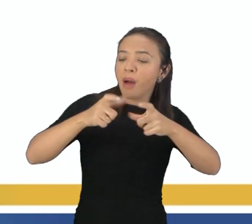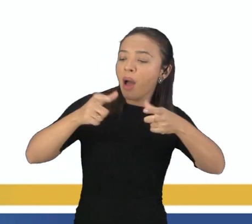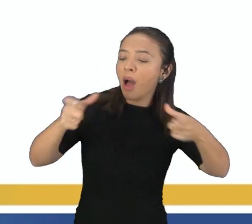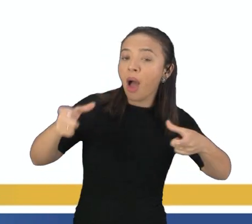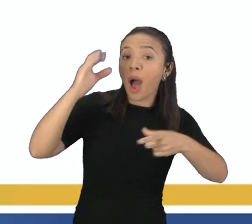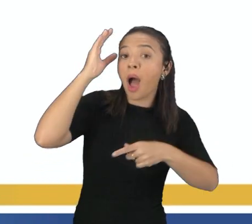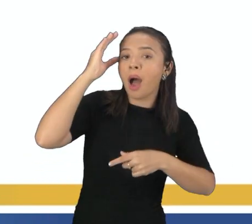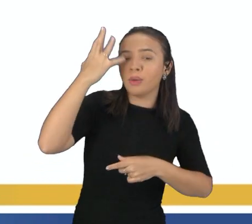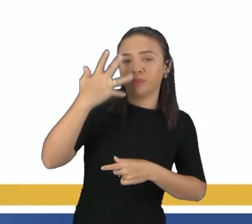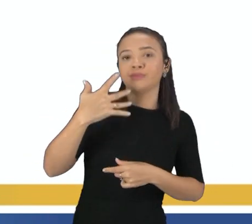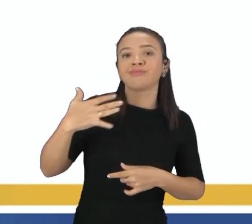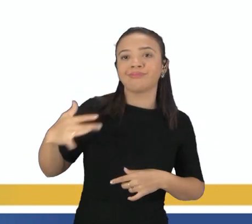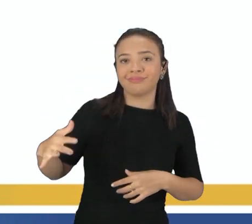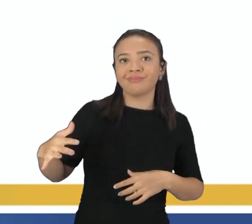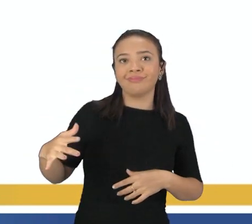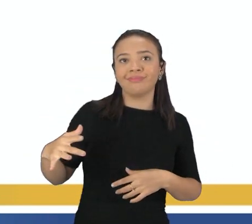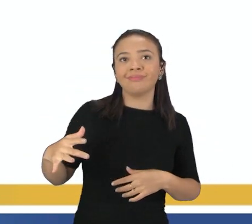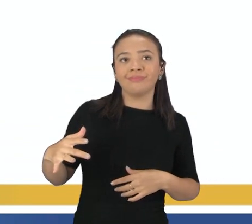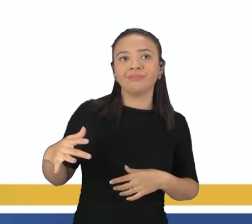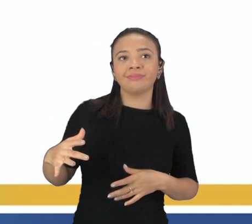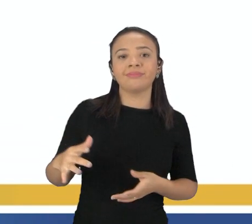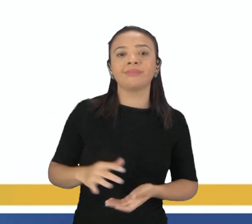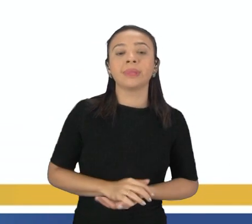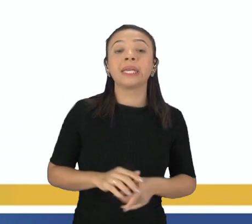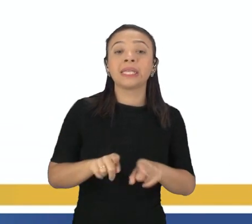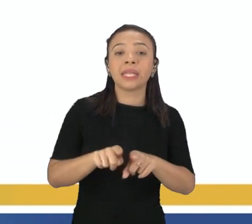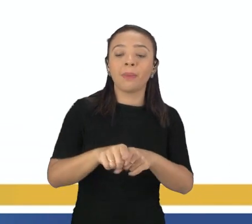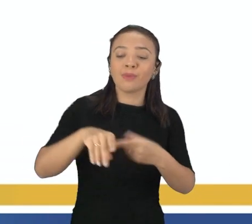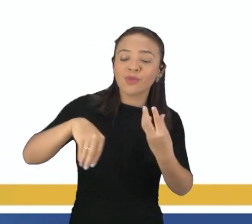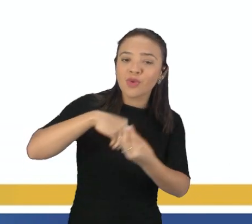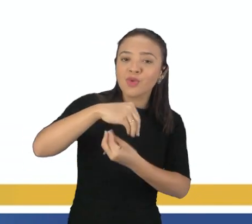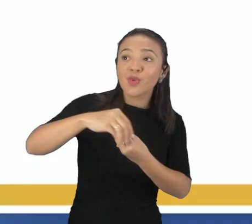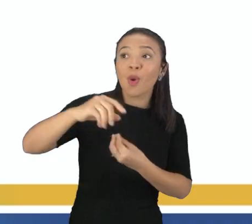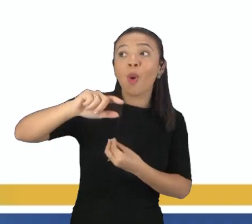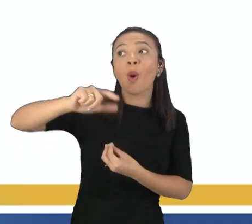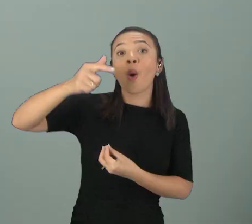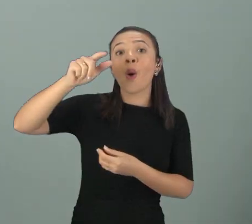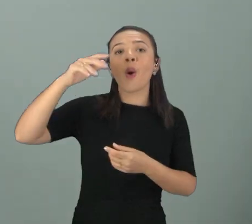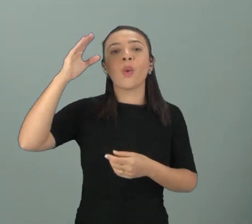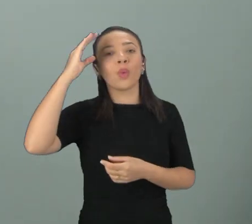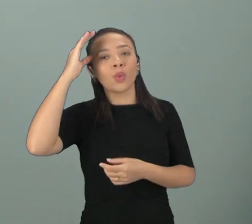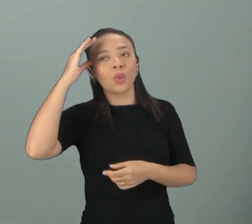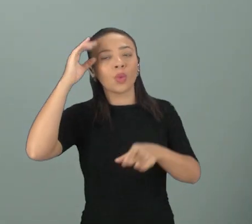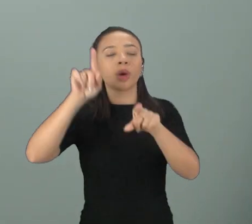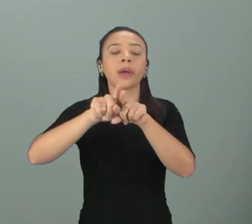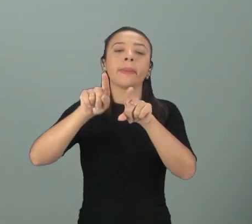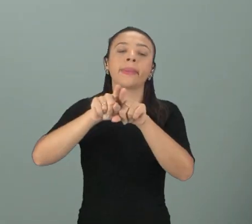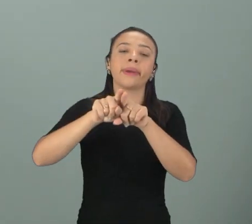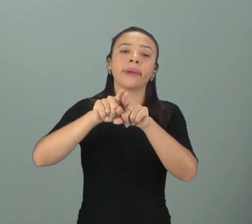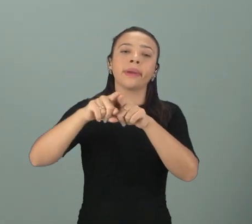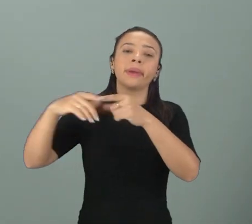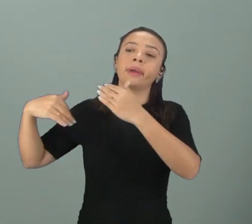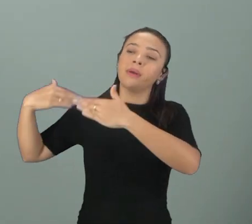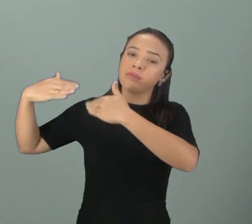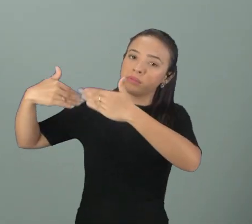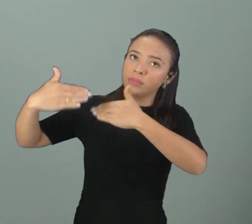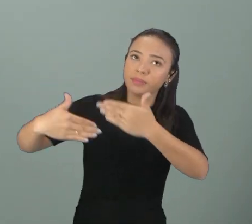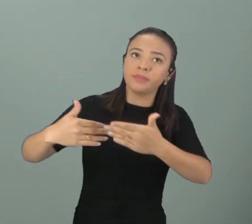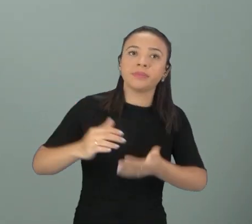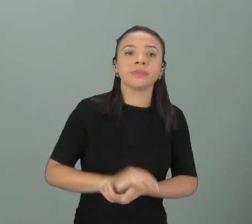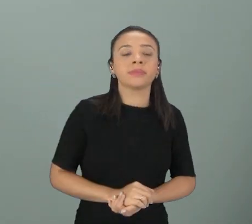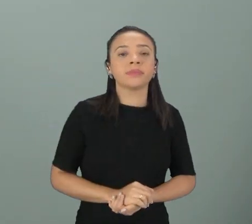infantil, além de interagir com as outras gerações, né? Então, o que a gente pode ver, né? É